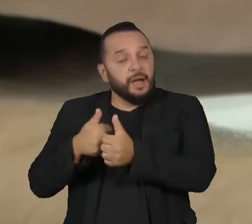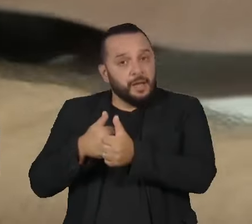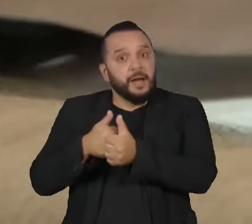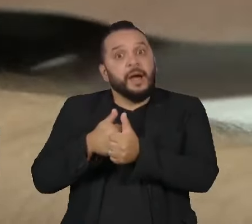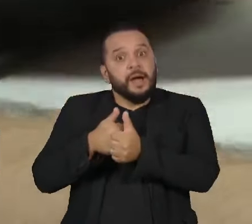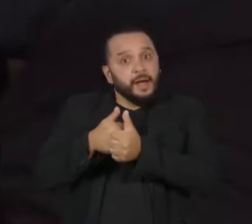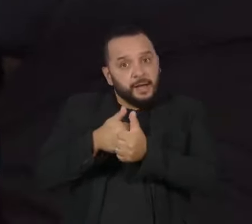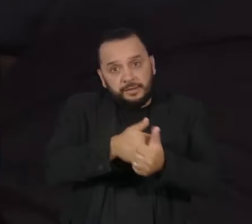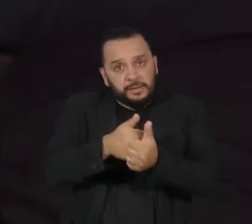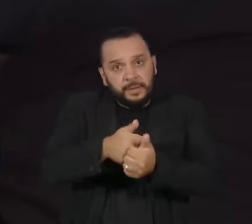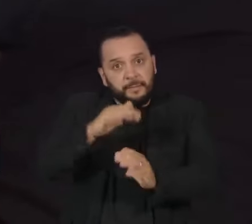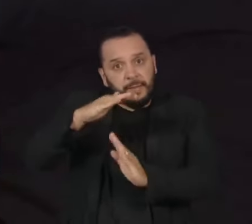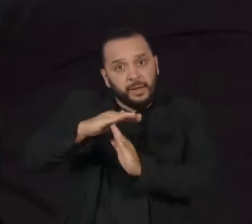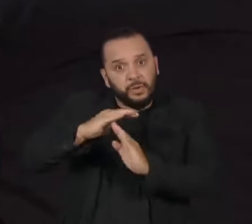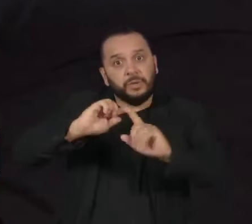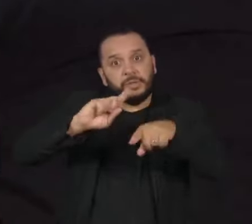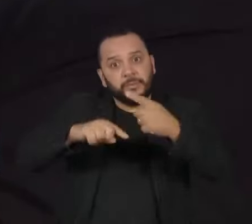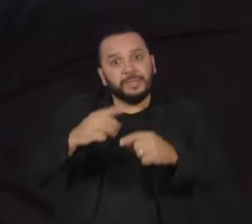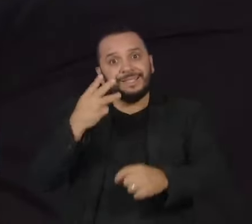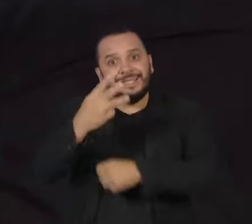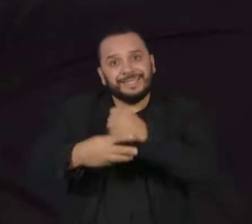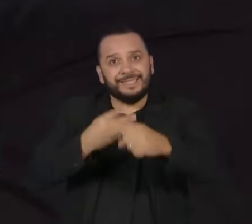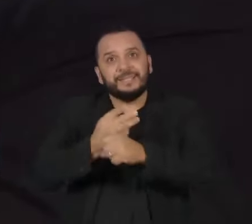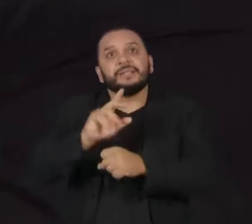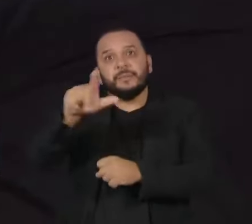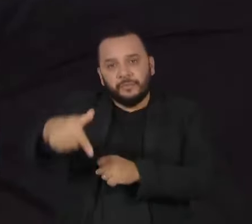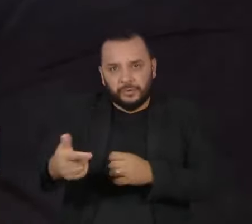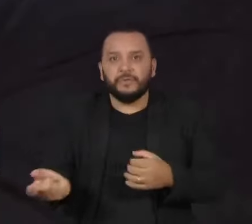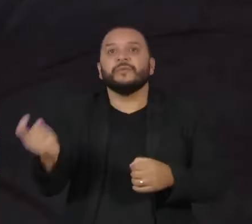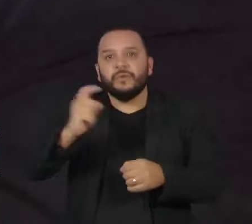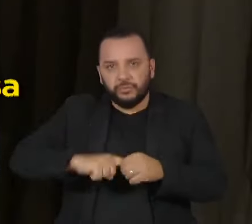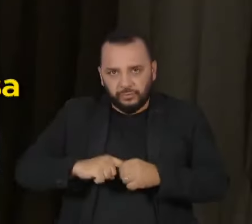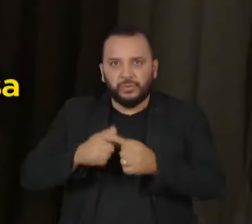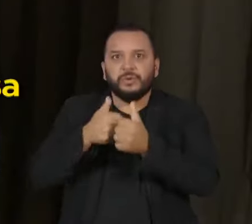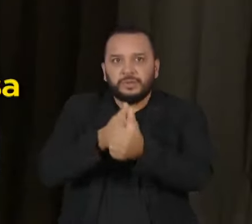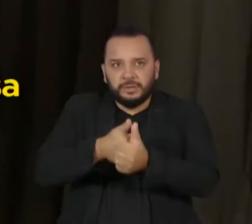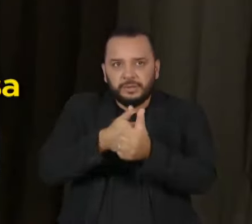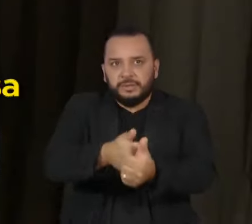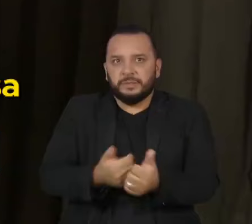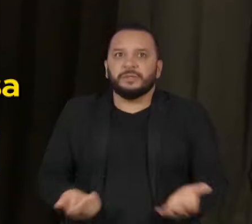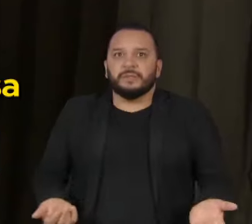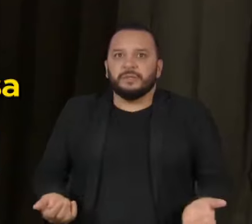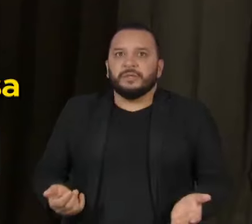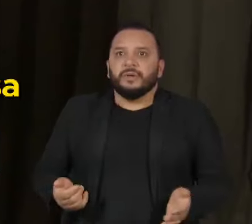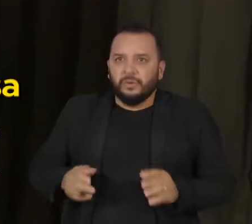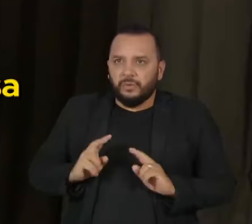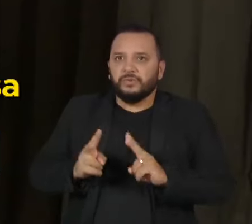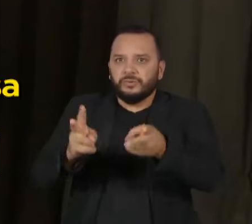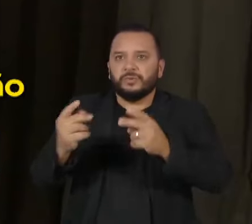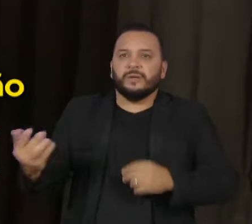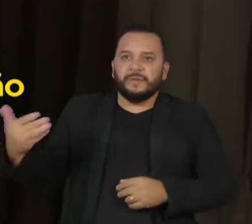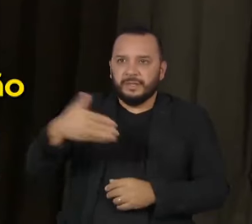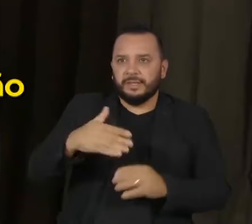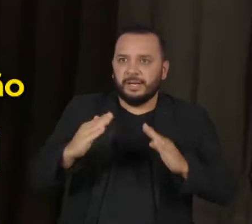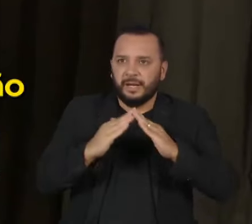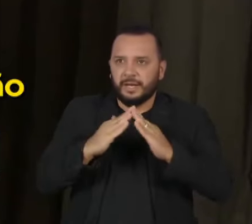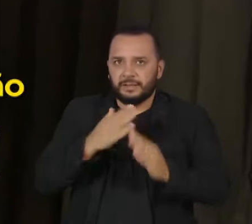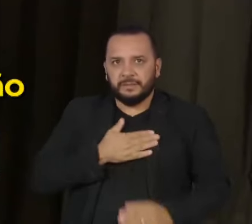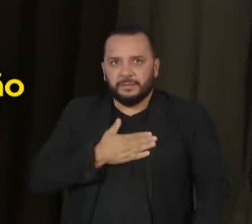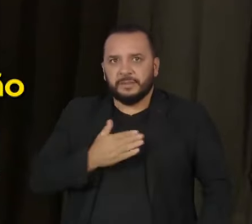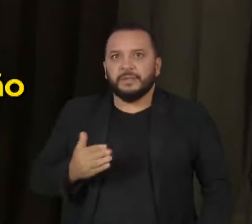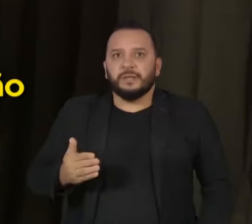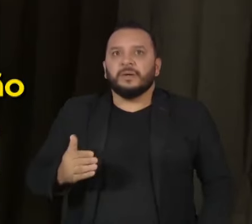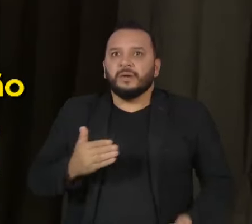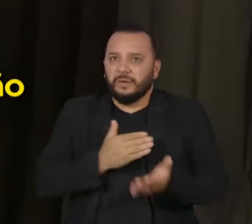não por muito tempo. 3 anos depois, as perseguições voltaram. Ele continuava aparecendo na minha casa e